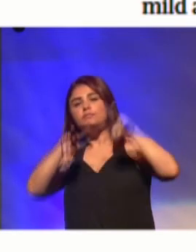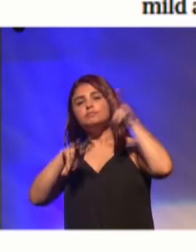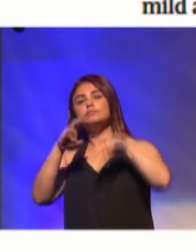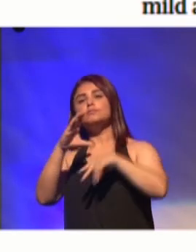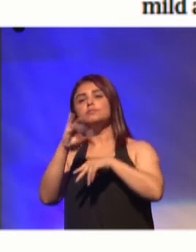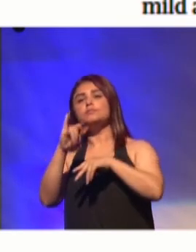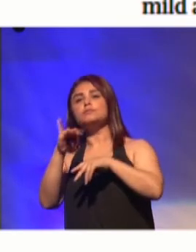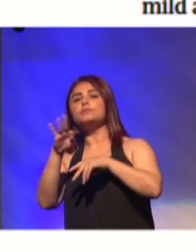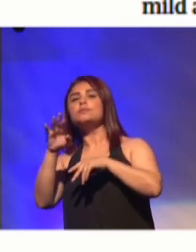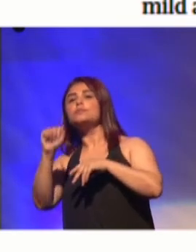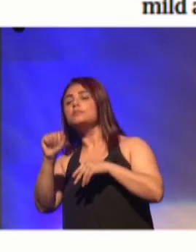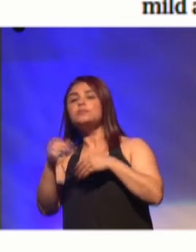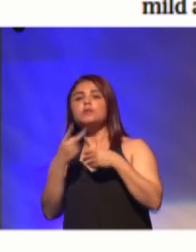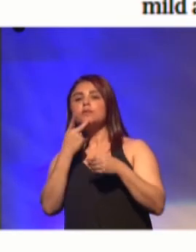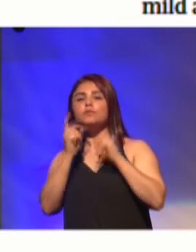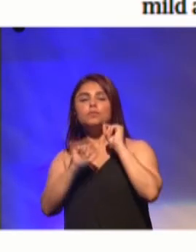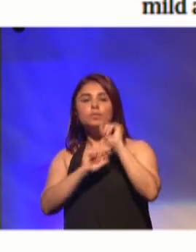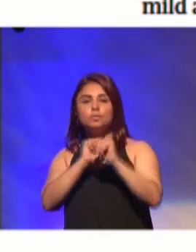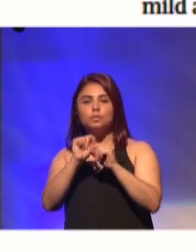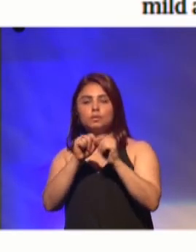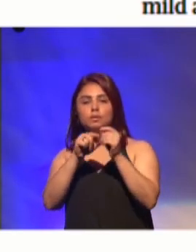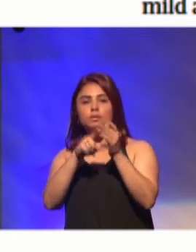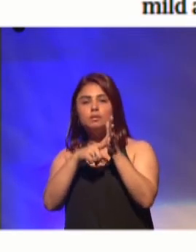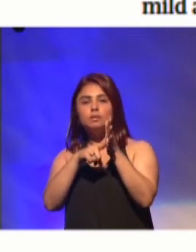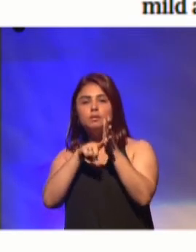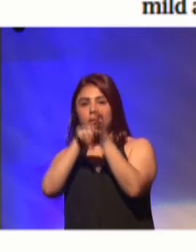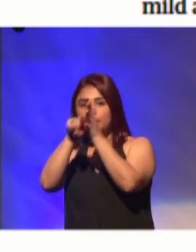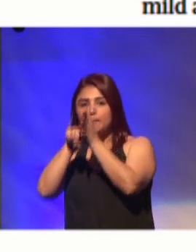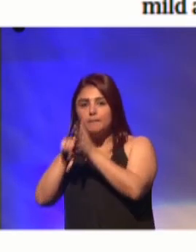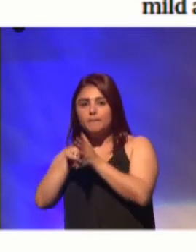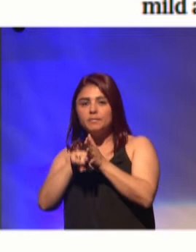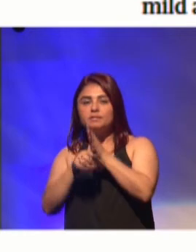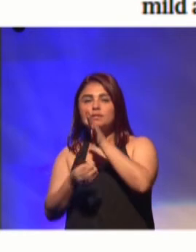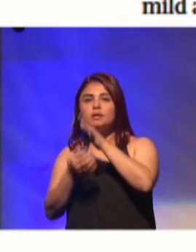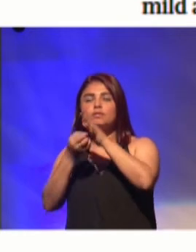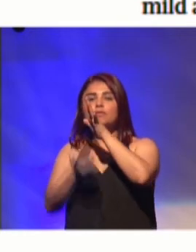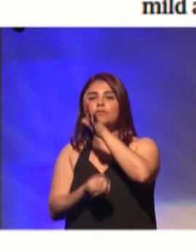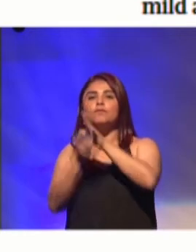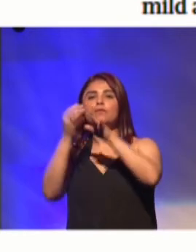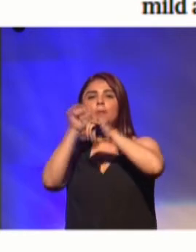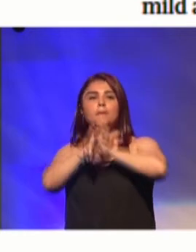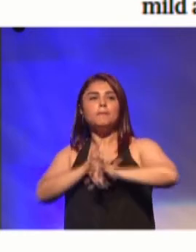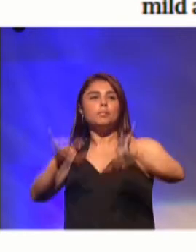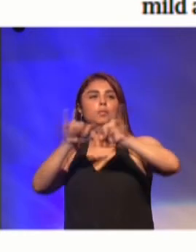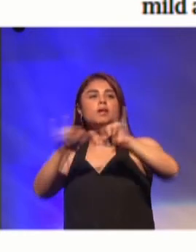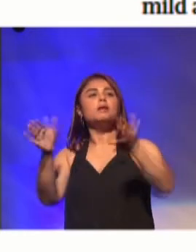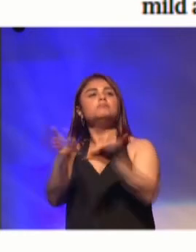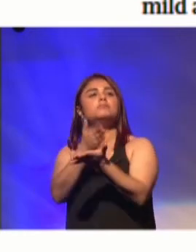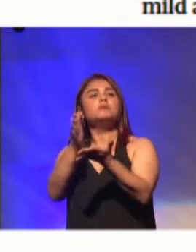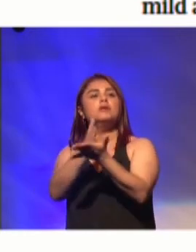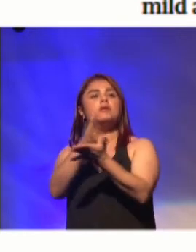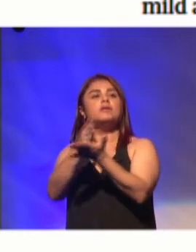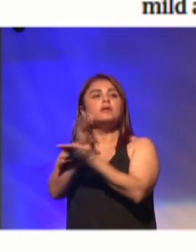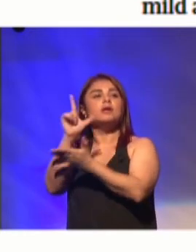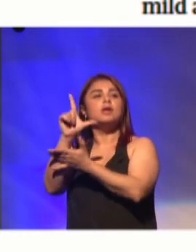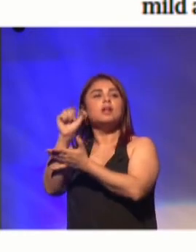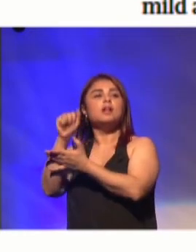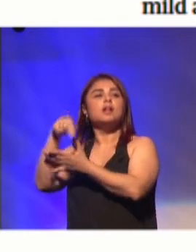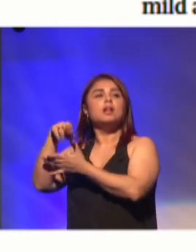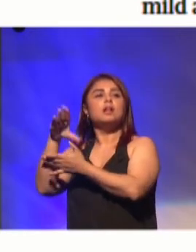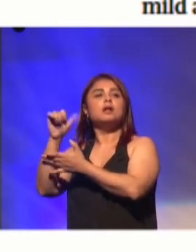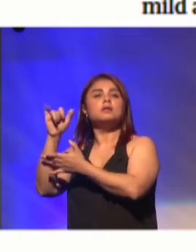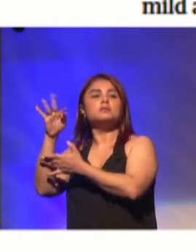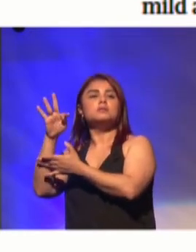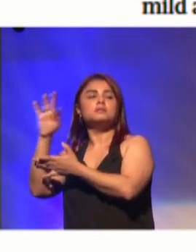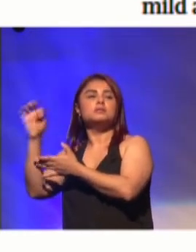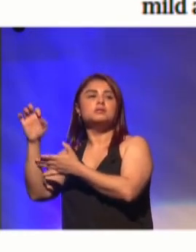Então, esse estudo foi publicado na Lancet, que é uma das mais importantes revistas da área